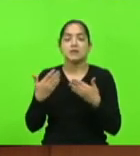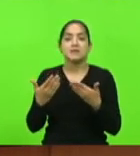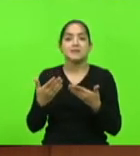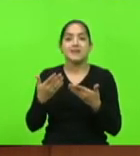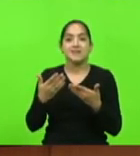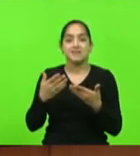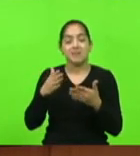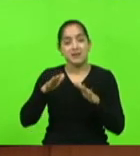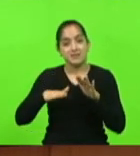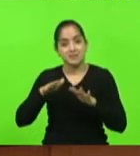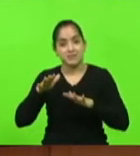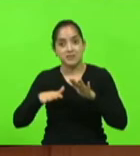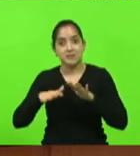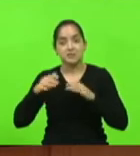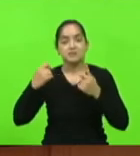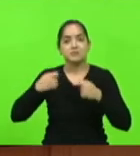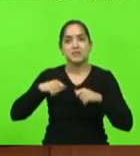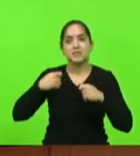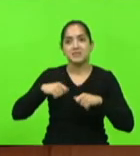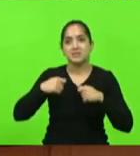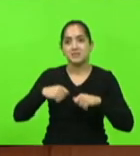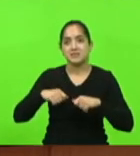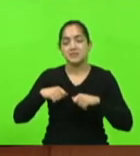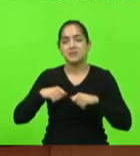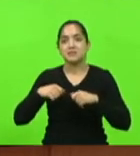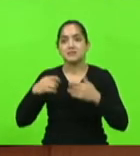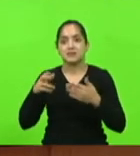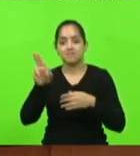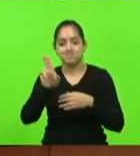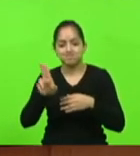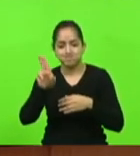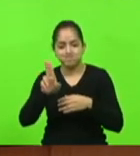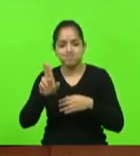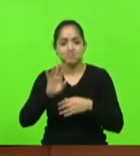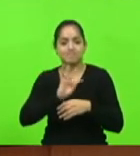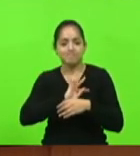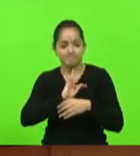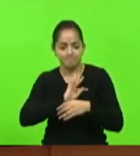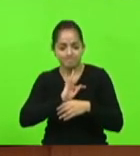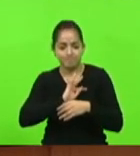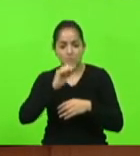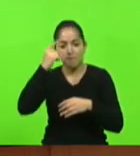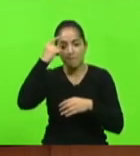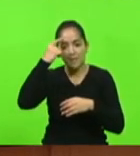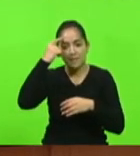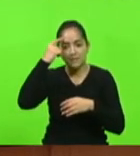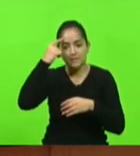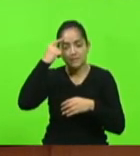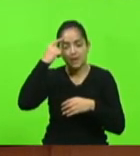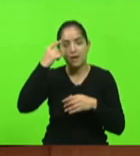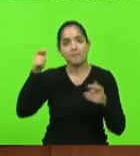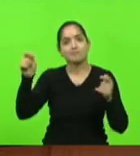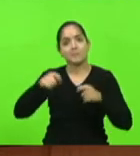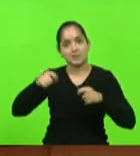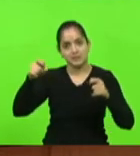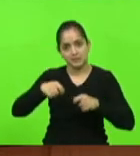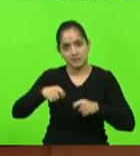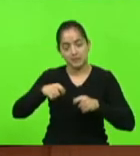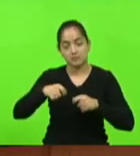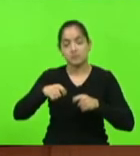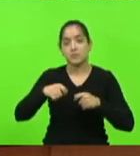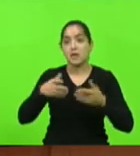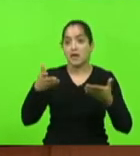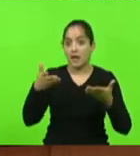que precisam realmente serem usadas tecnicamente, com a cabeça, para as coisas poderem andar. Agora, a felicidade